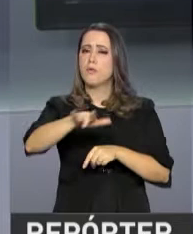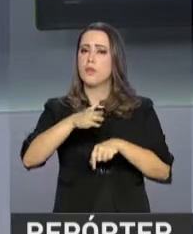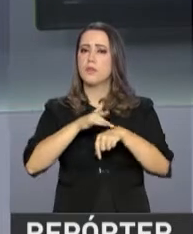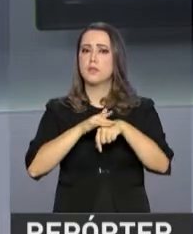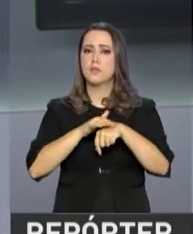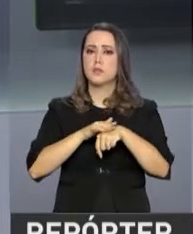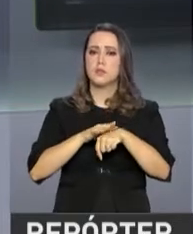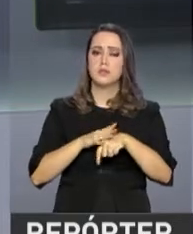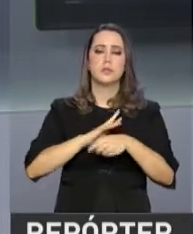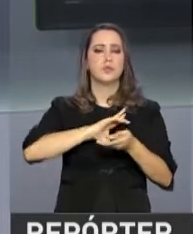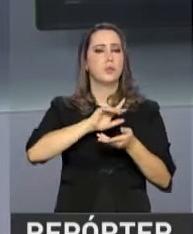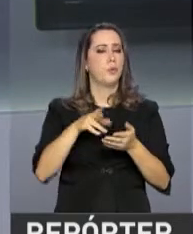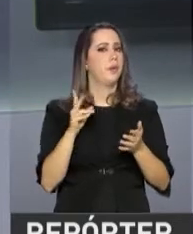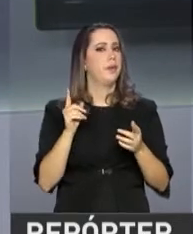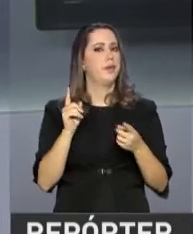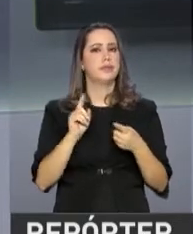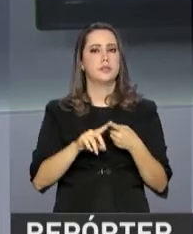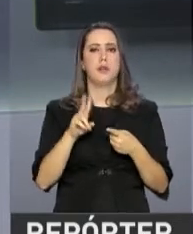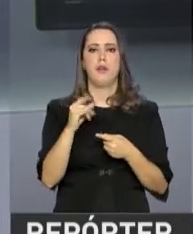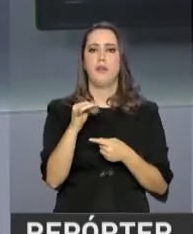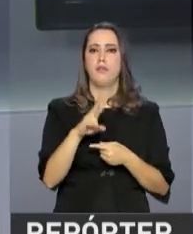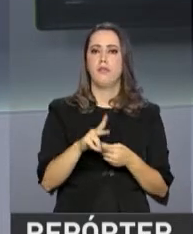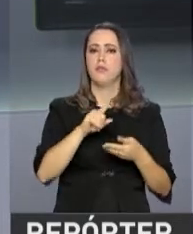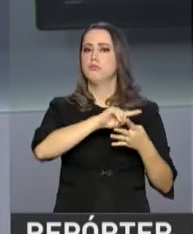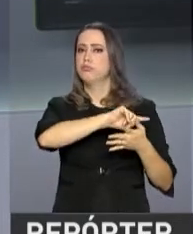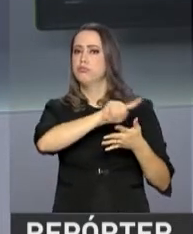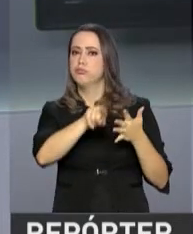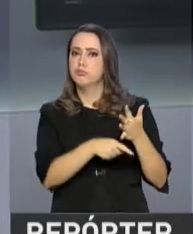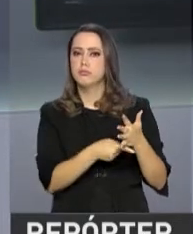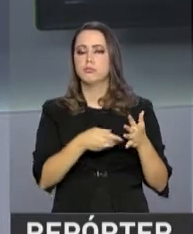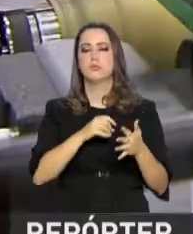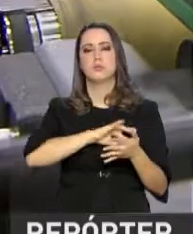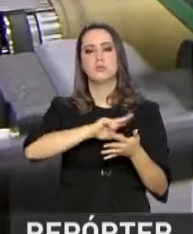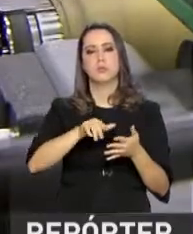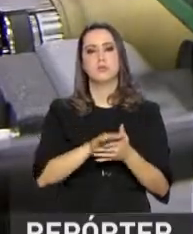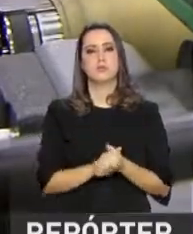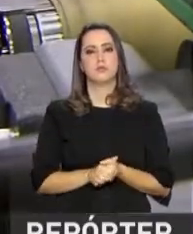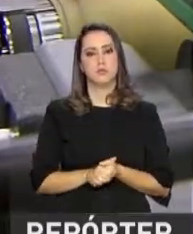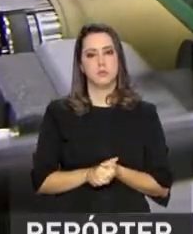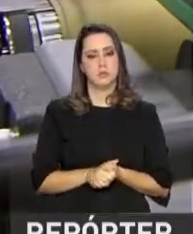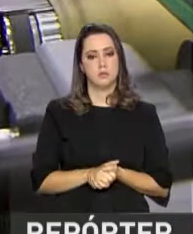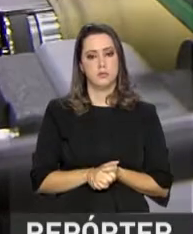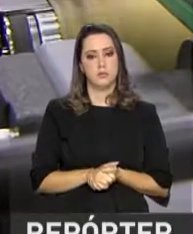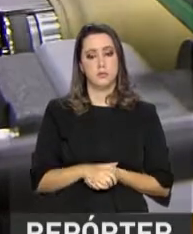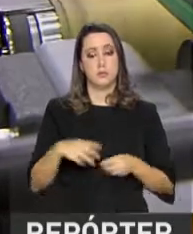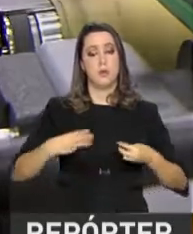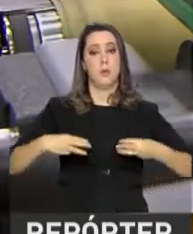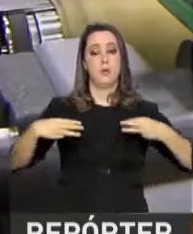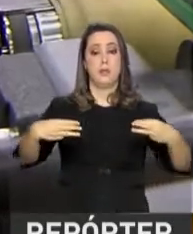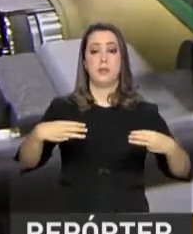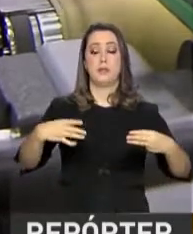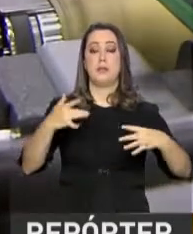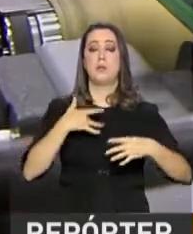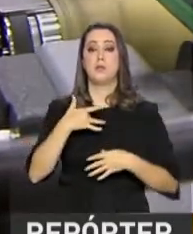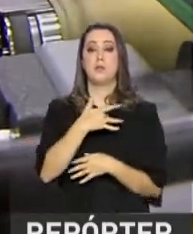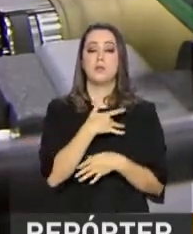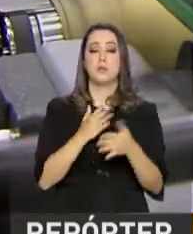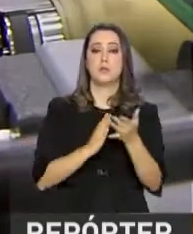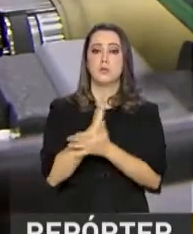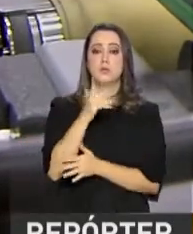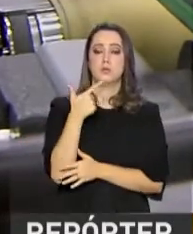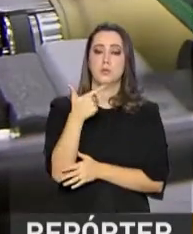artrite reumatóide hiv e imunossupressores o ministério da saúde acaba de aprovar